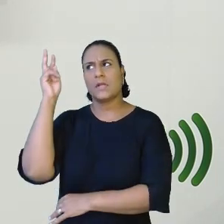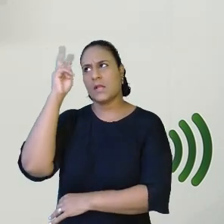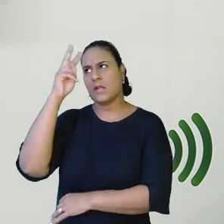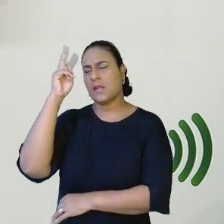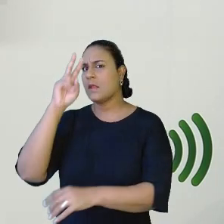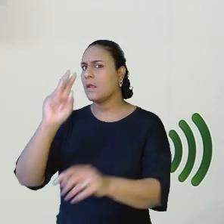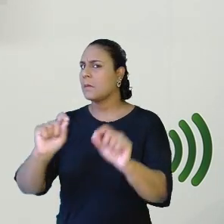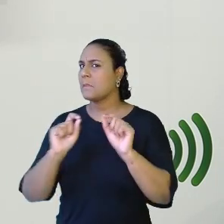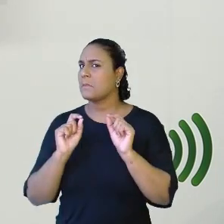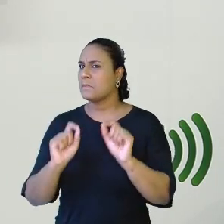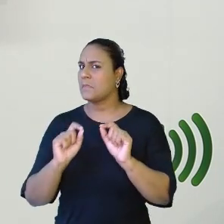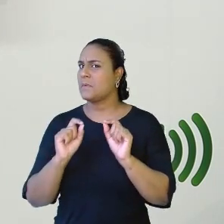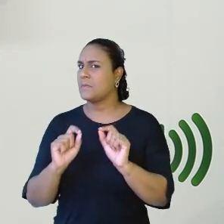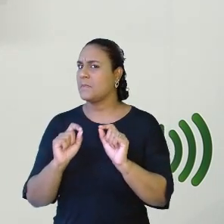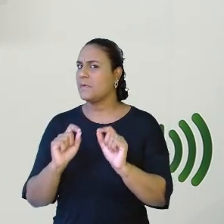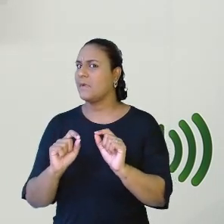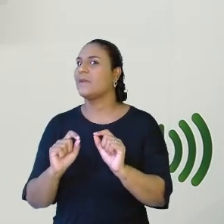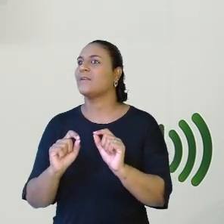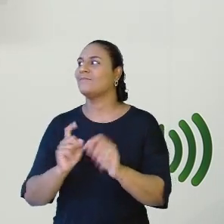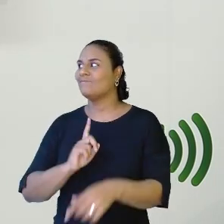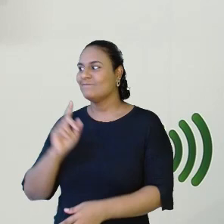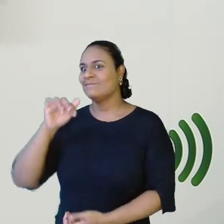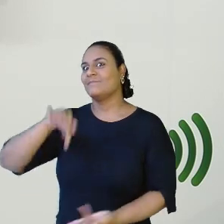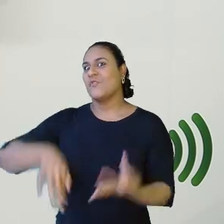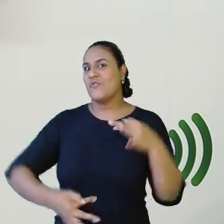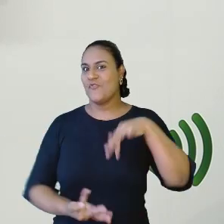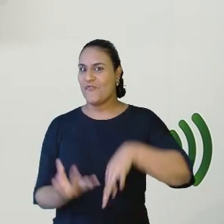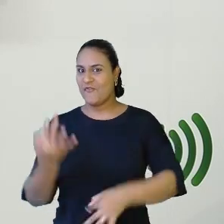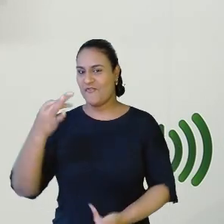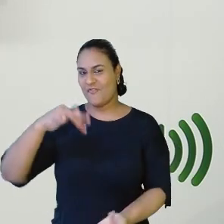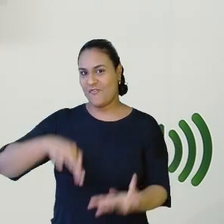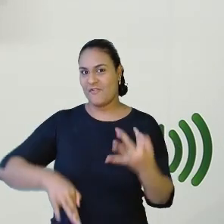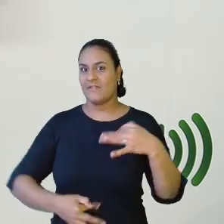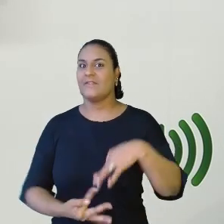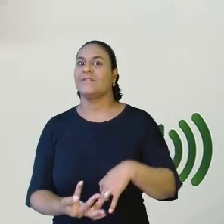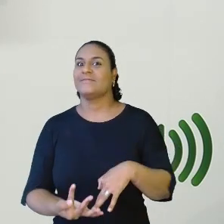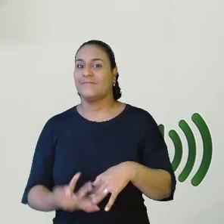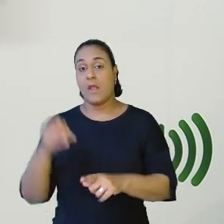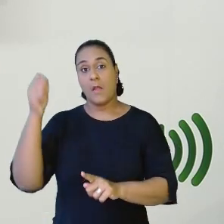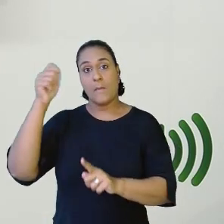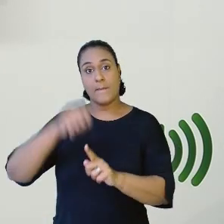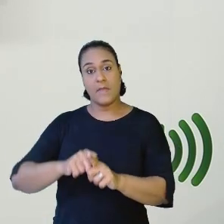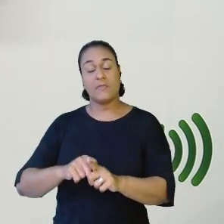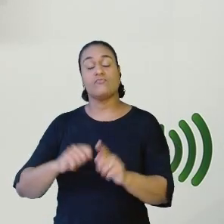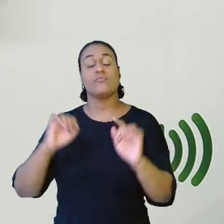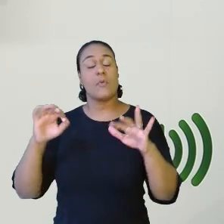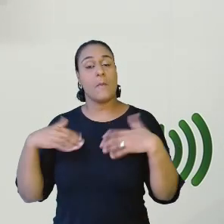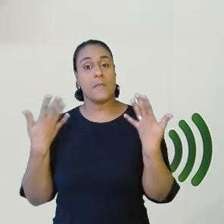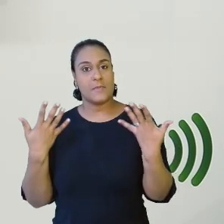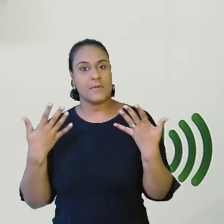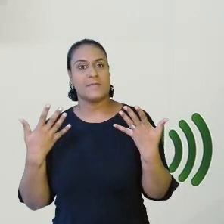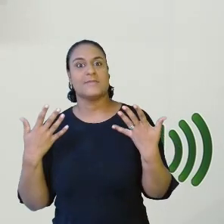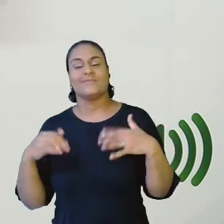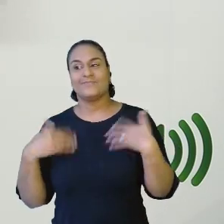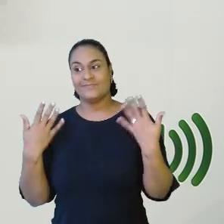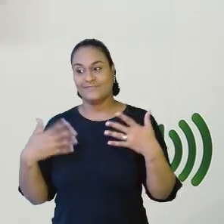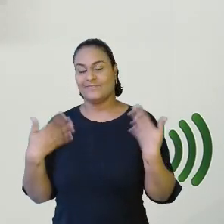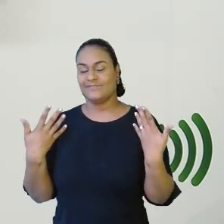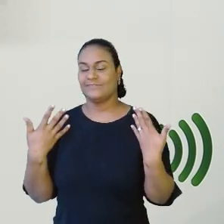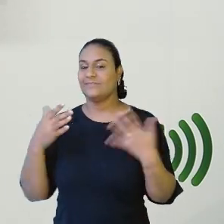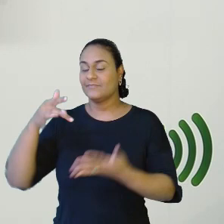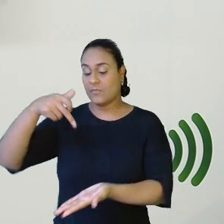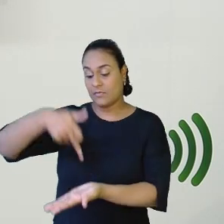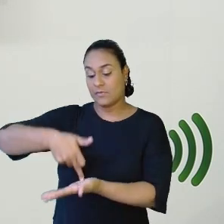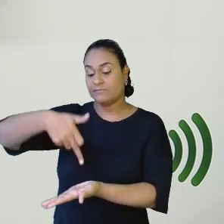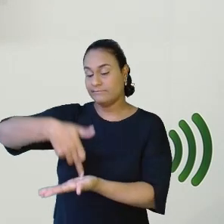e traz essa lembrança do folclore, porque é o mês que nós comemoramos o folclore. Então, o Saci Pererê é